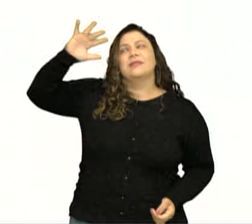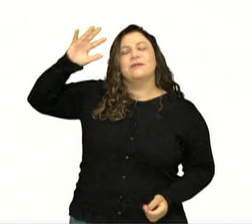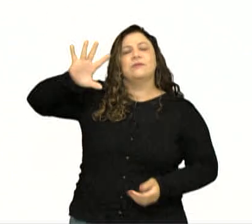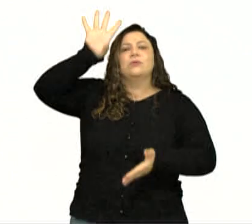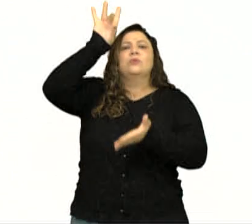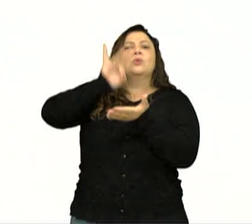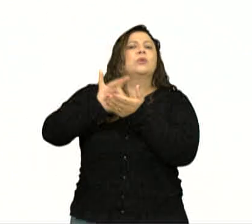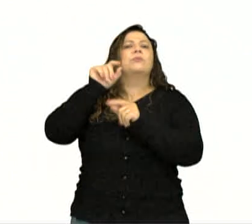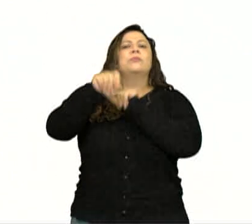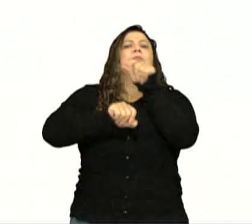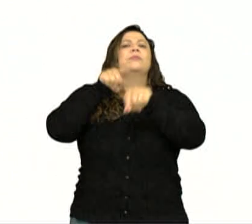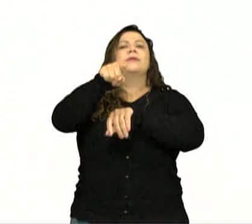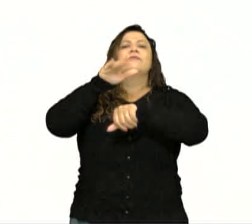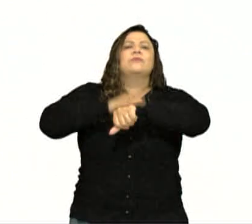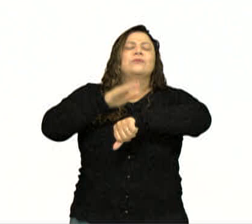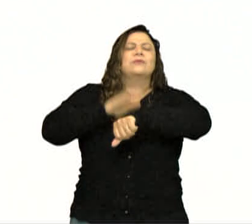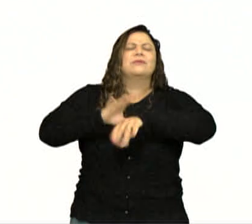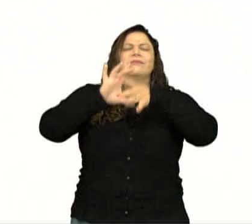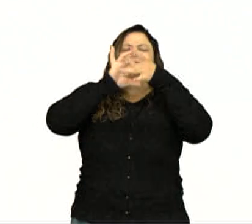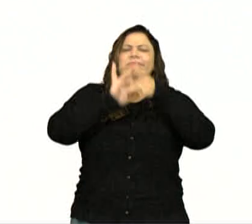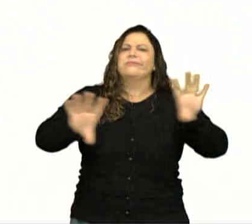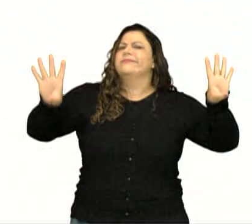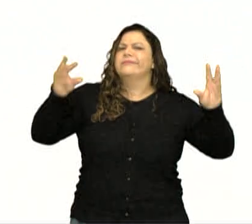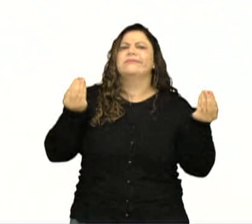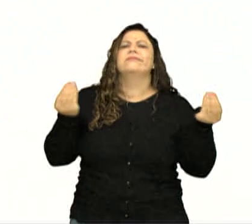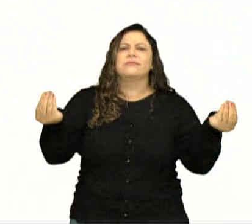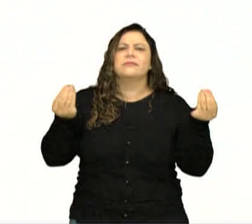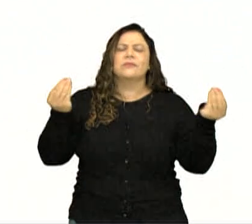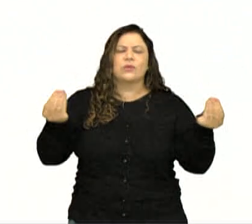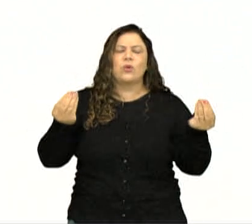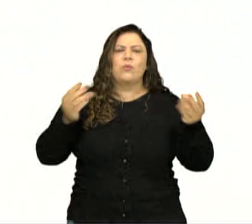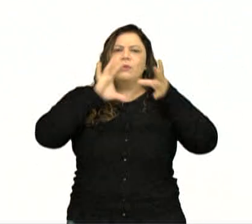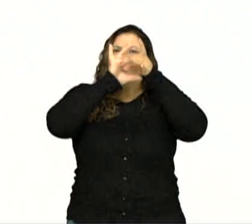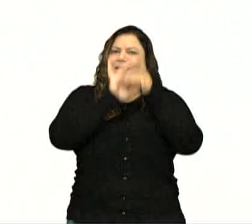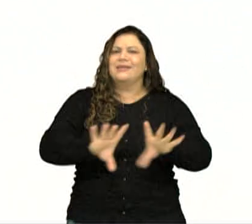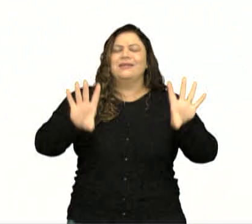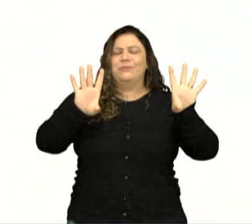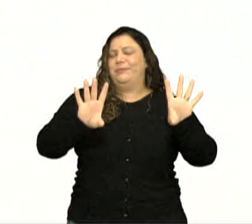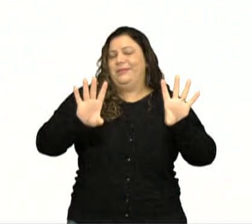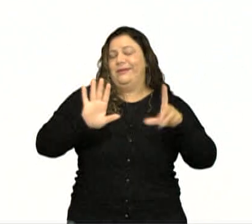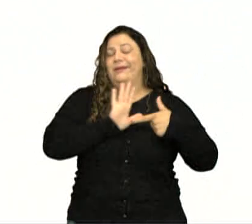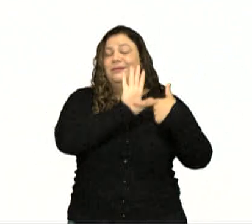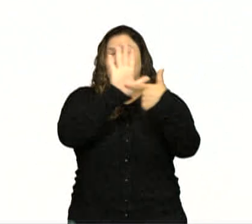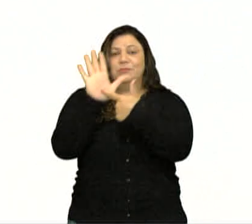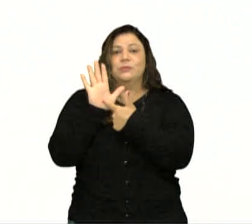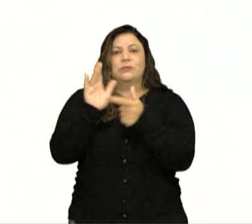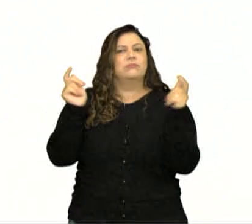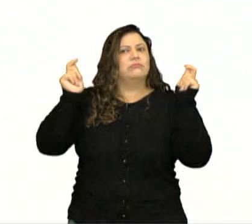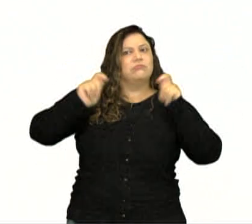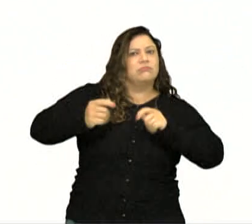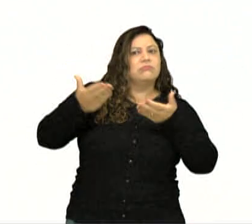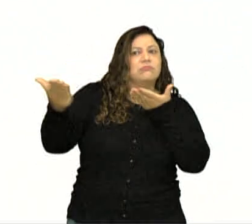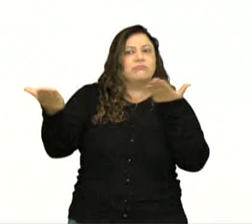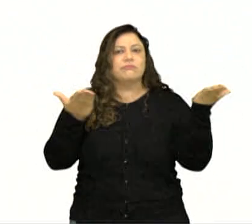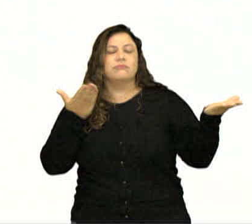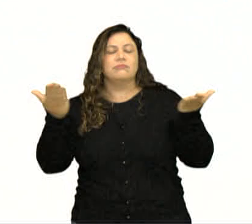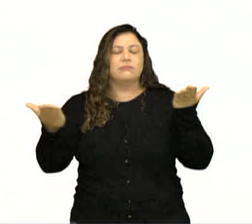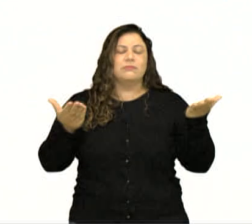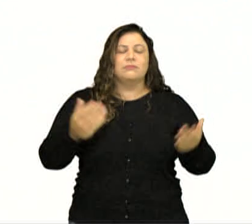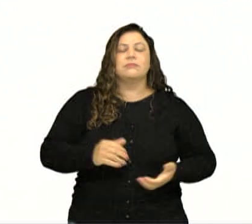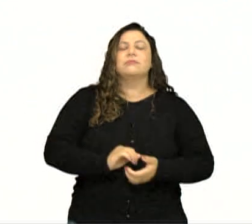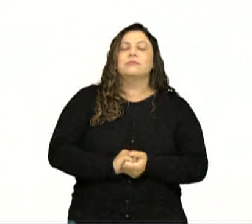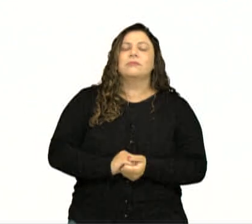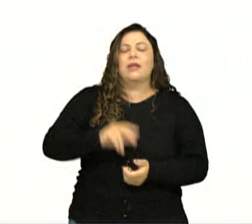o que é liberdade e como a liberdade se expressa, como a liberdade se manifesta, é uma